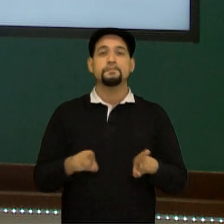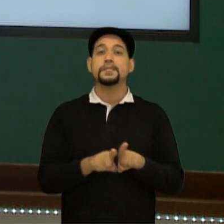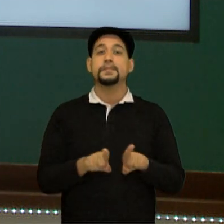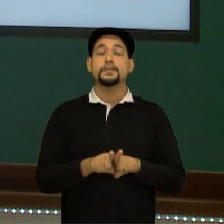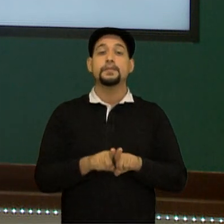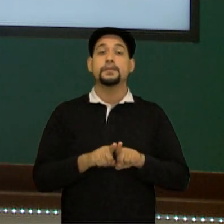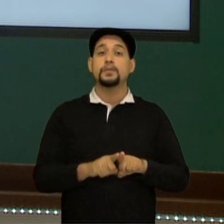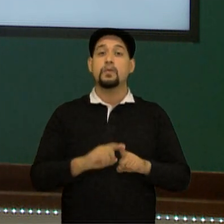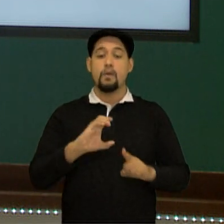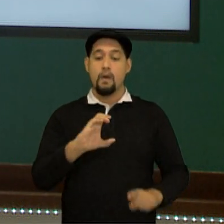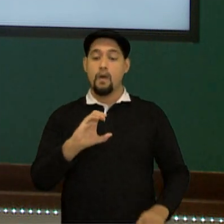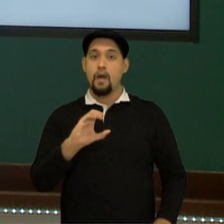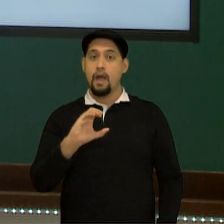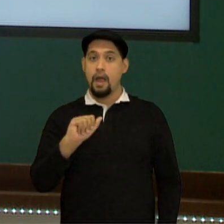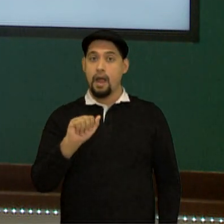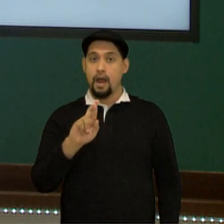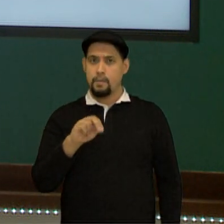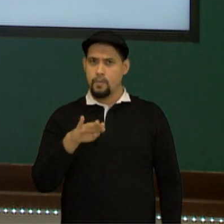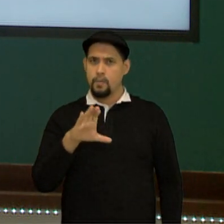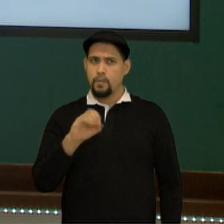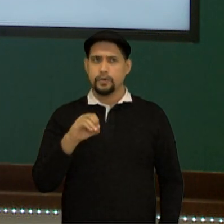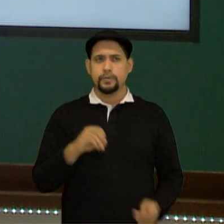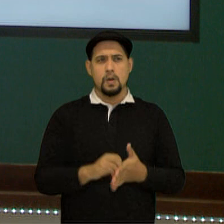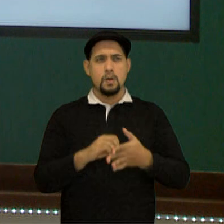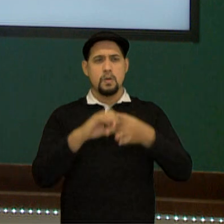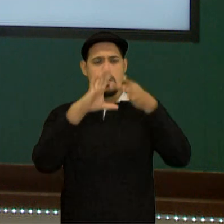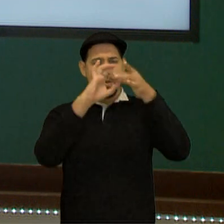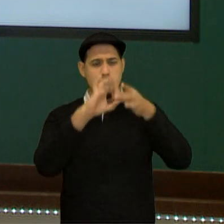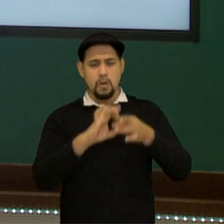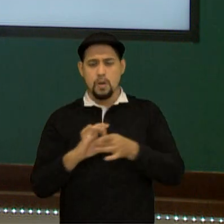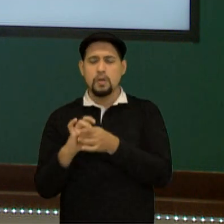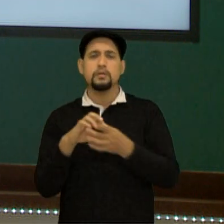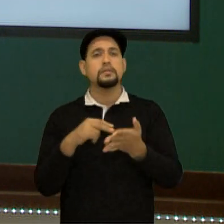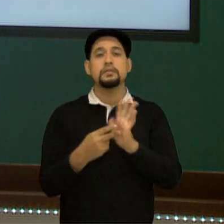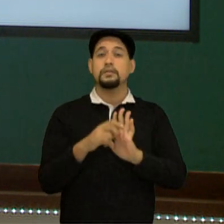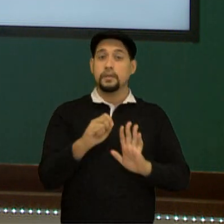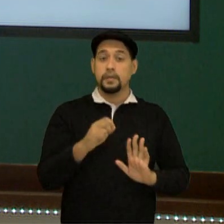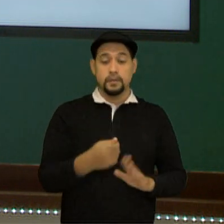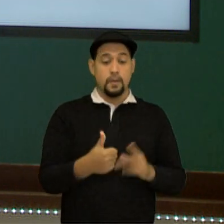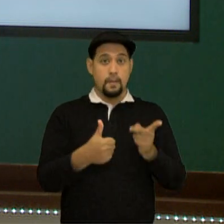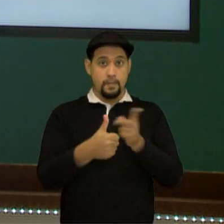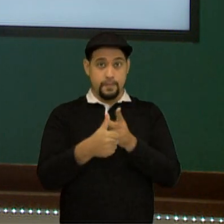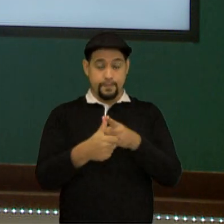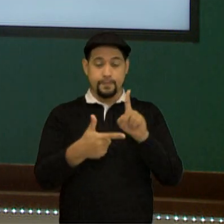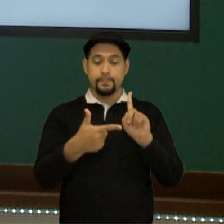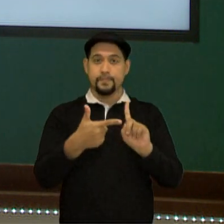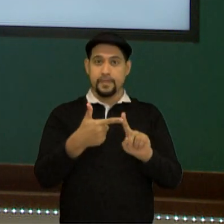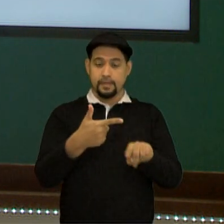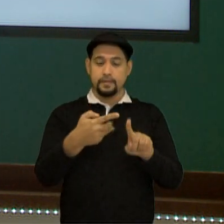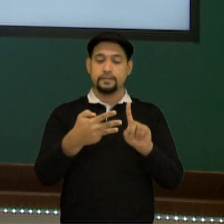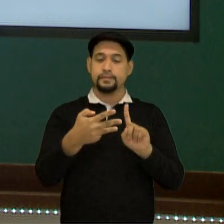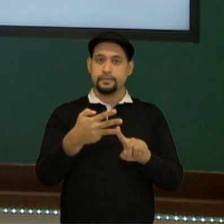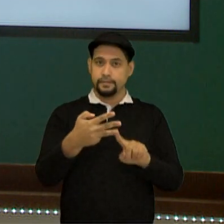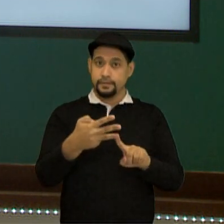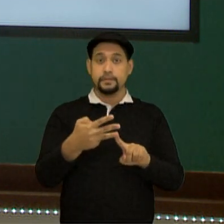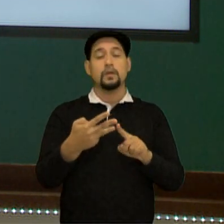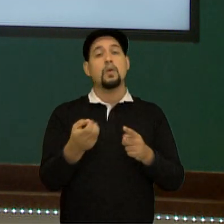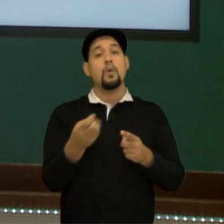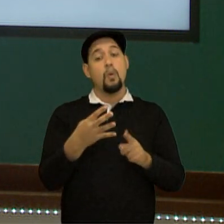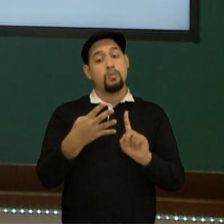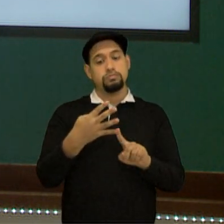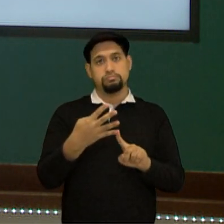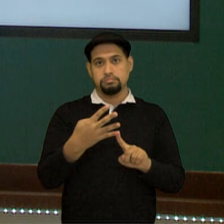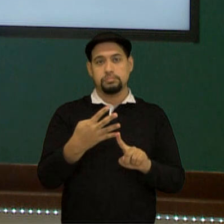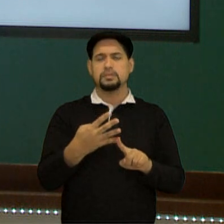os carbonos na cadeia carbônica, eles são classificados em primários, secundários, terciários ou